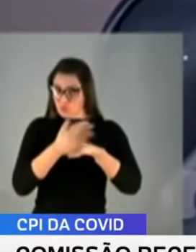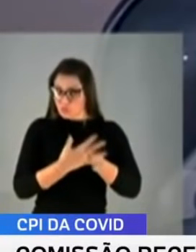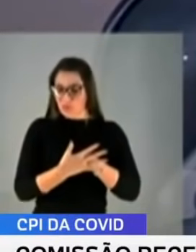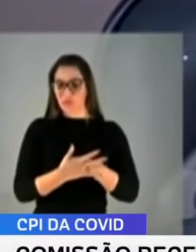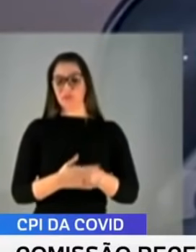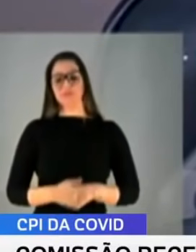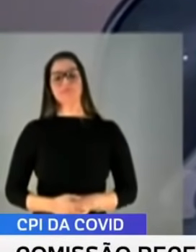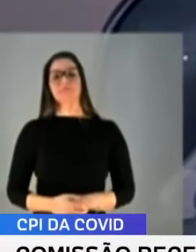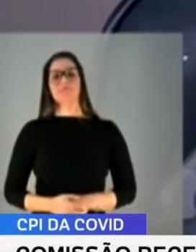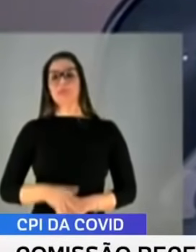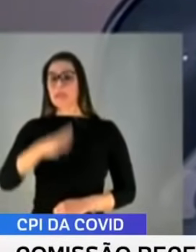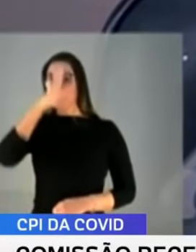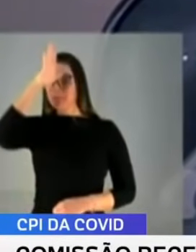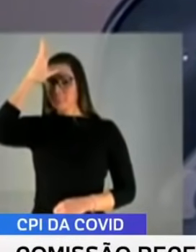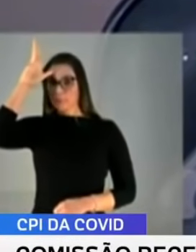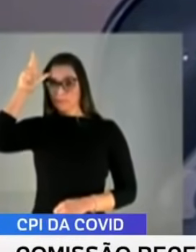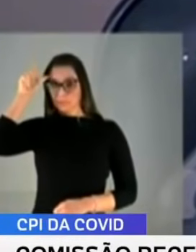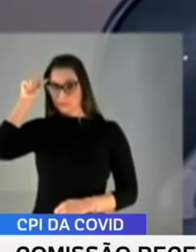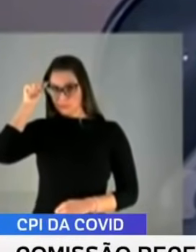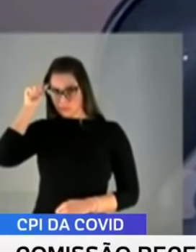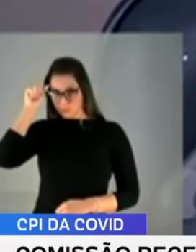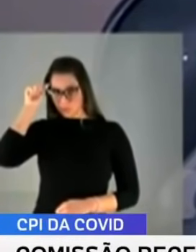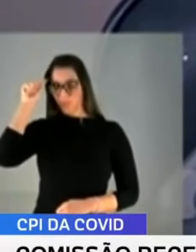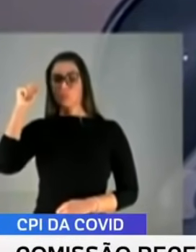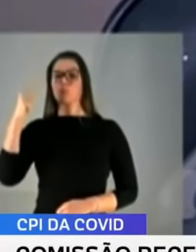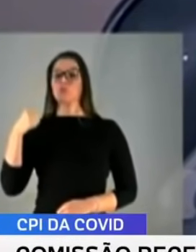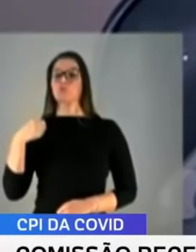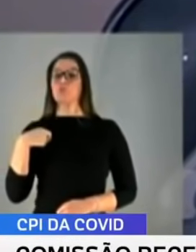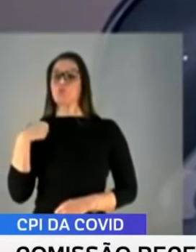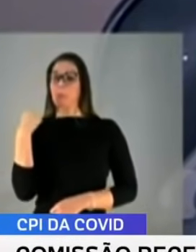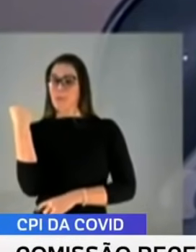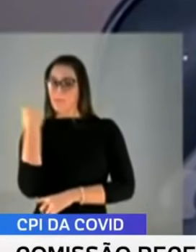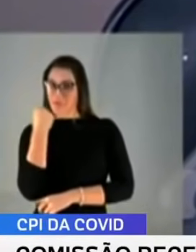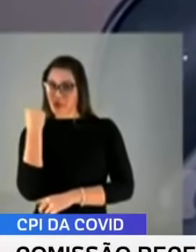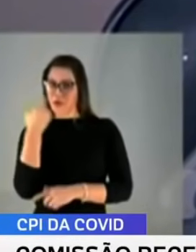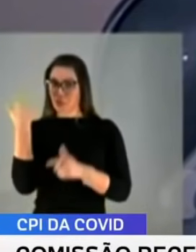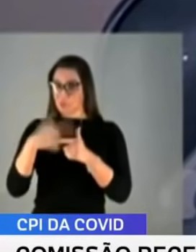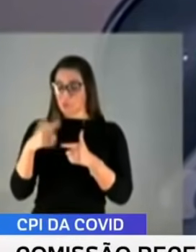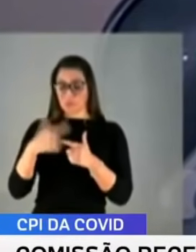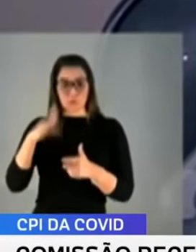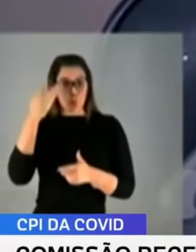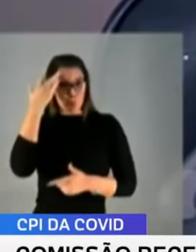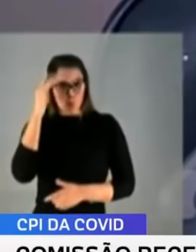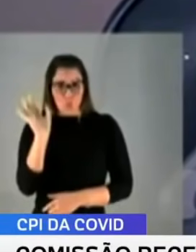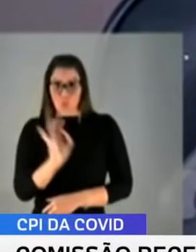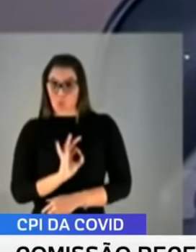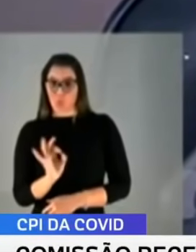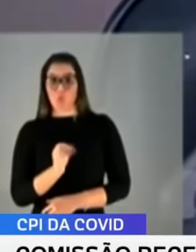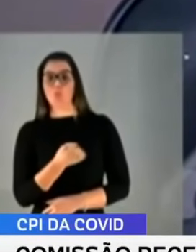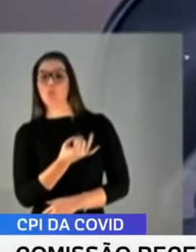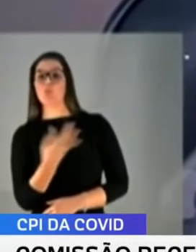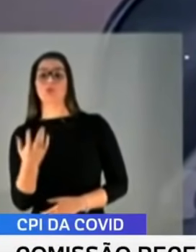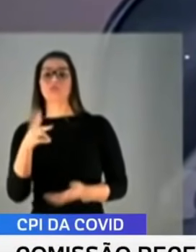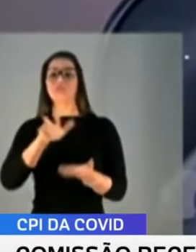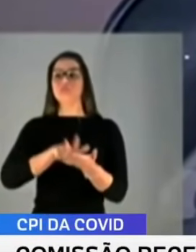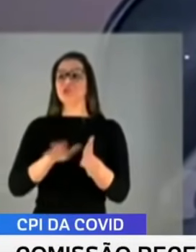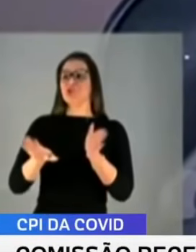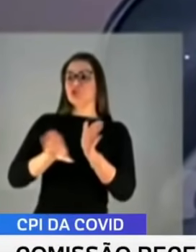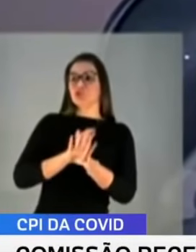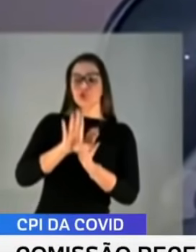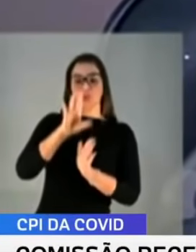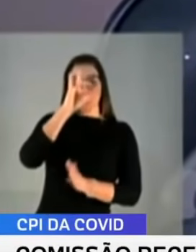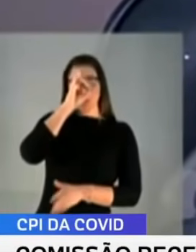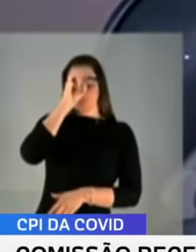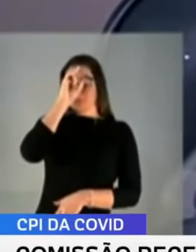Em Manaus, numa situação extraordinária de caos, onde nós não temos noção de quantos pacientes vão chegar no hospital,